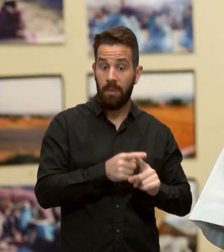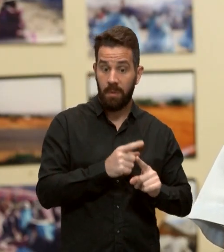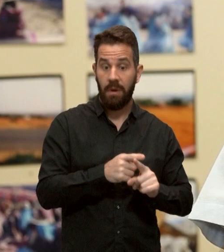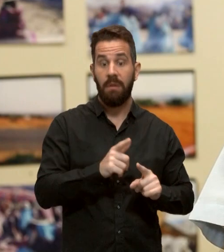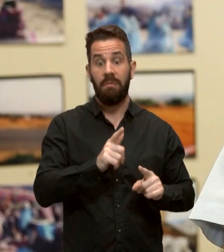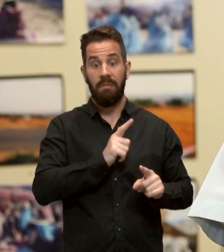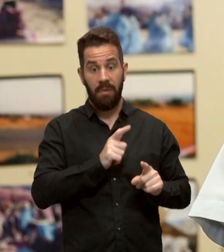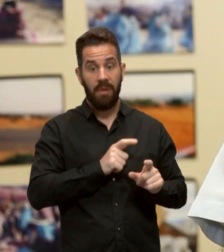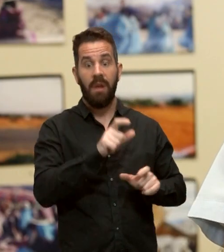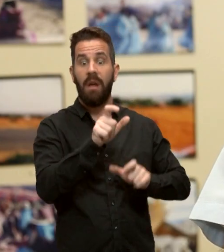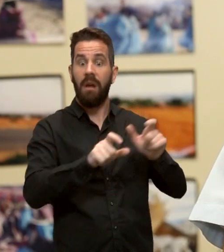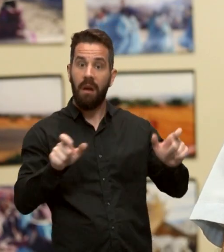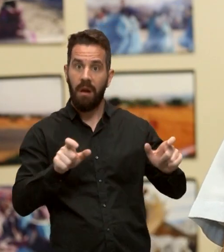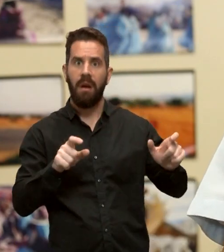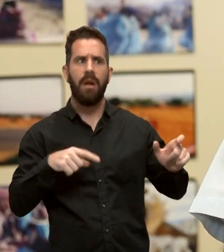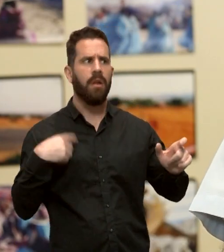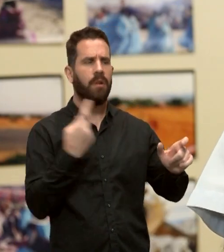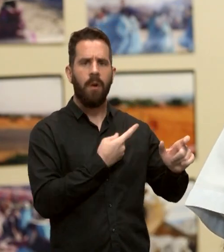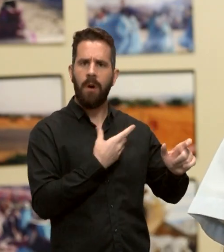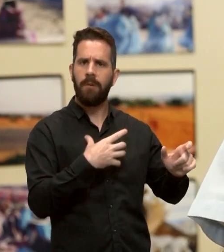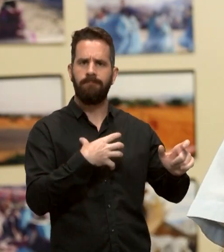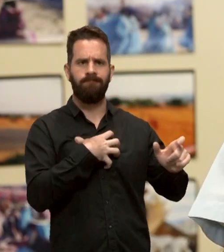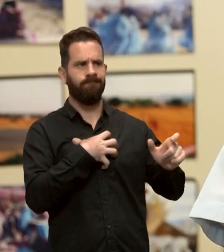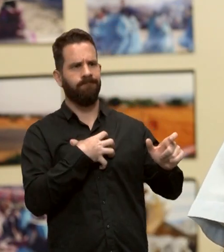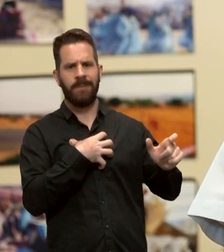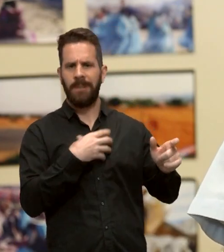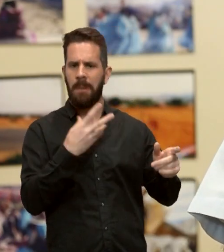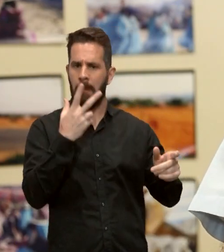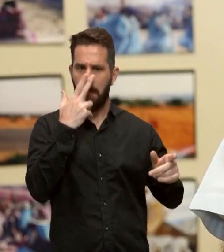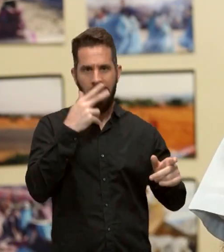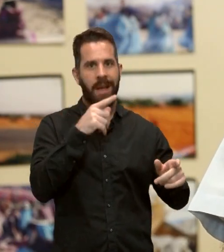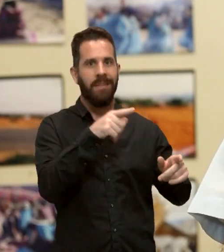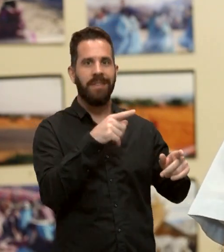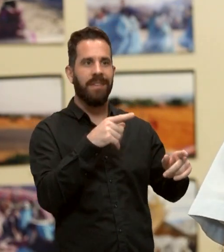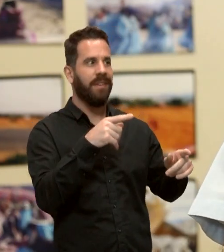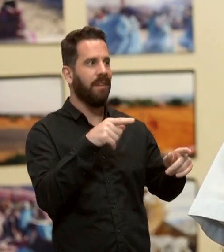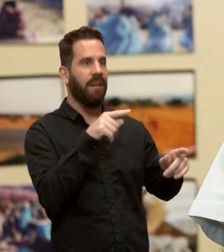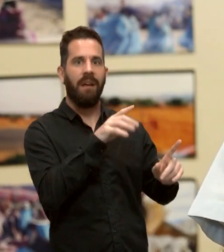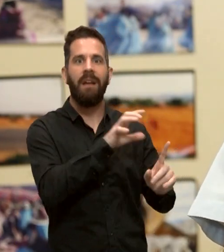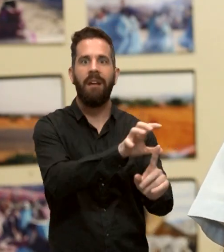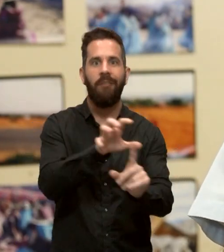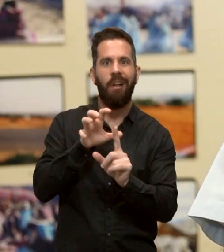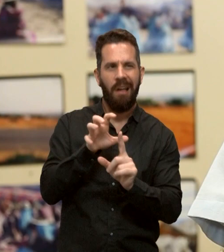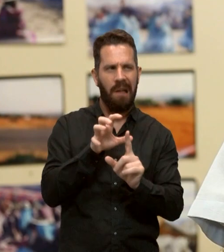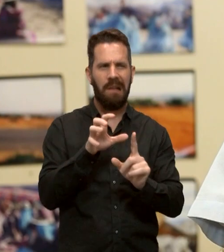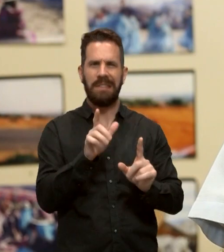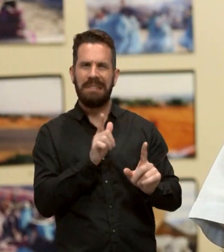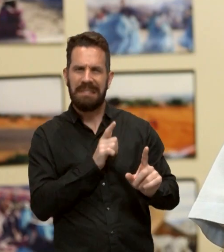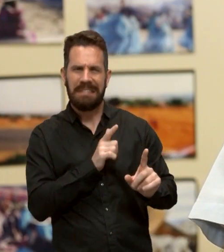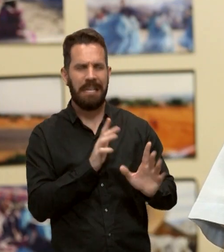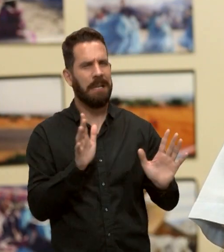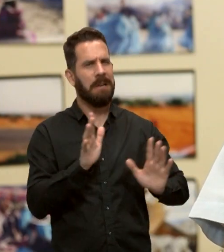subversivos, né? Embora muitos não fossem subversivos, mas era considerado subversivo